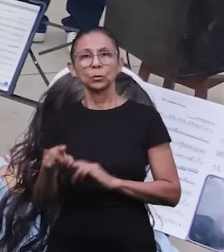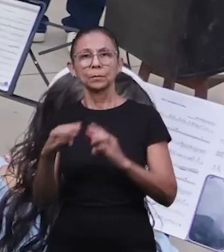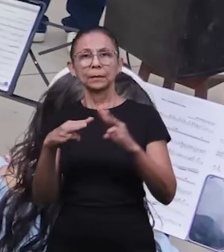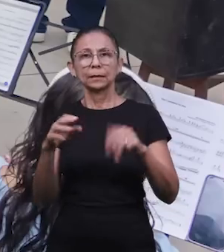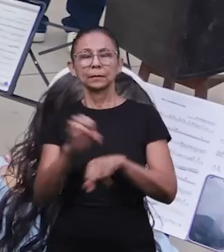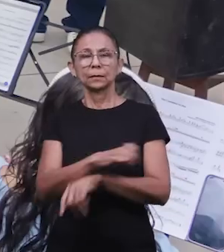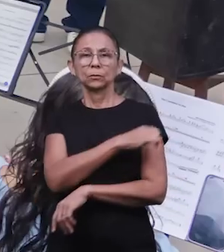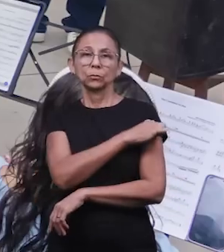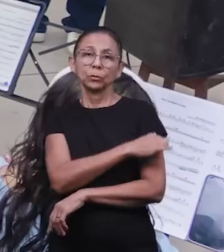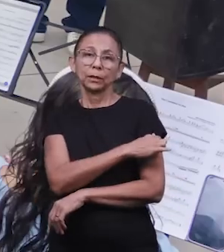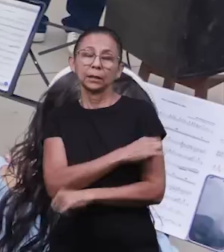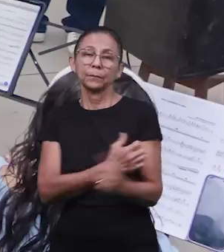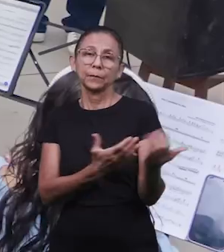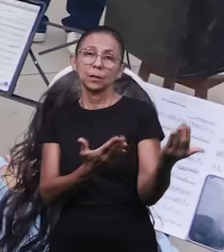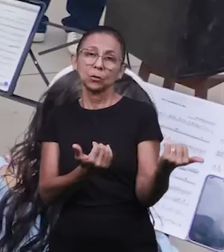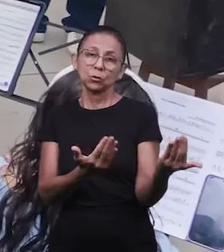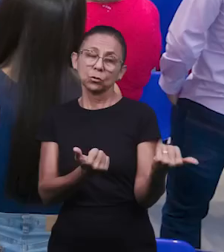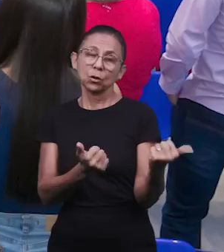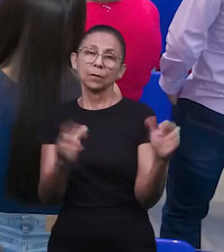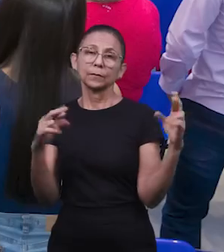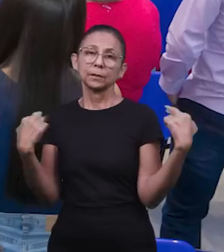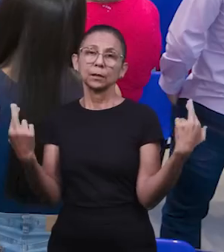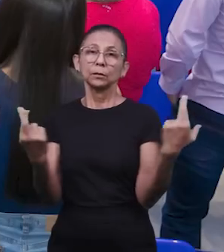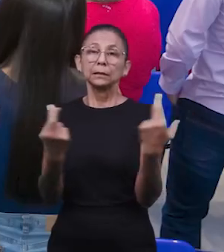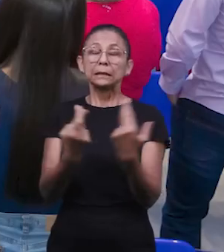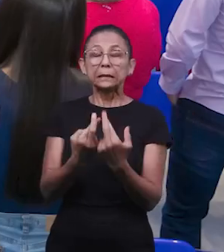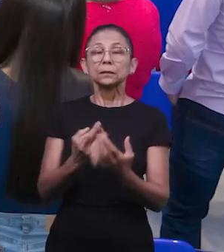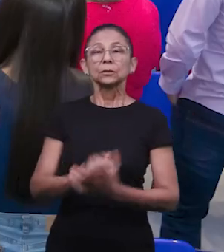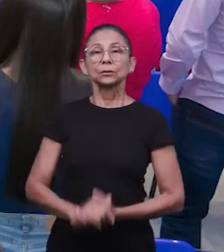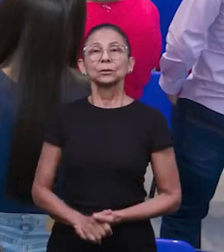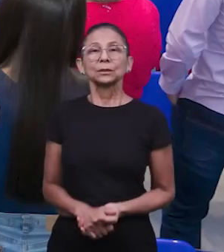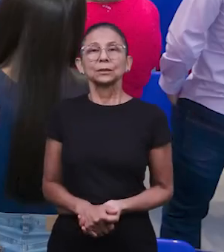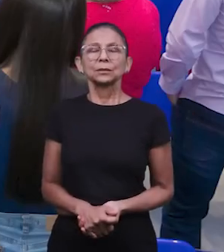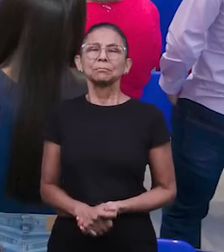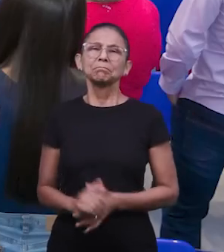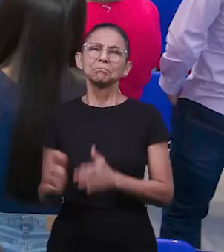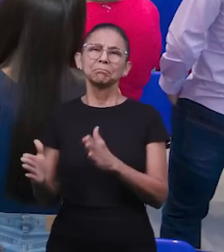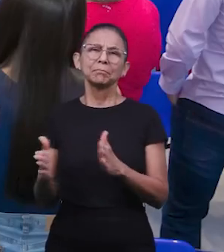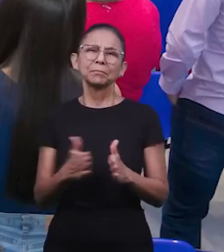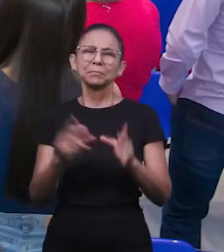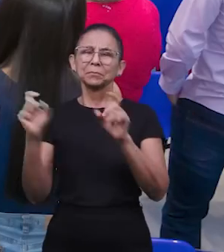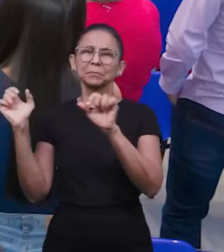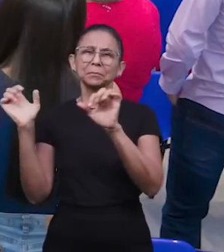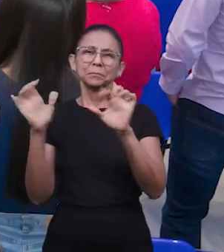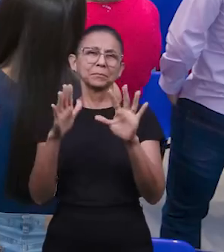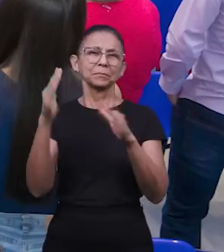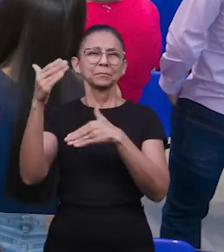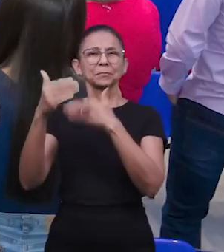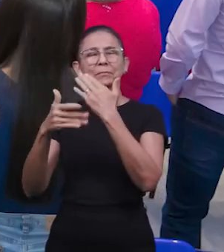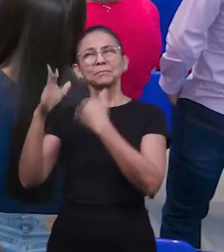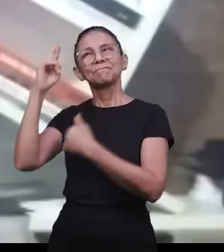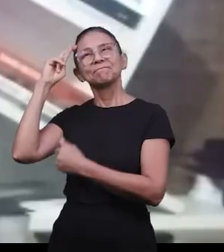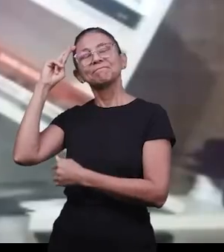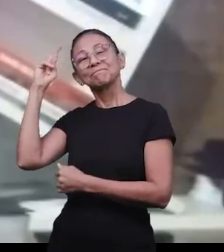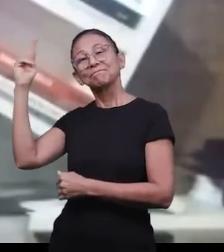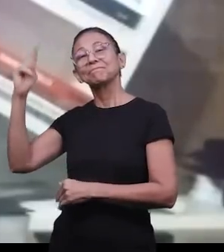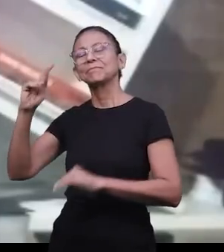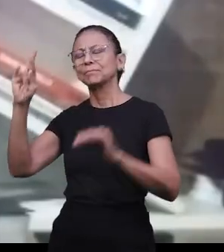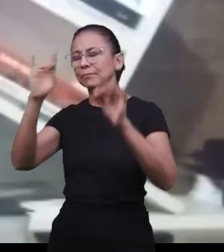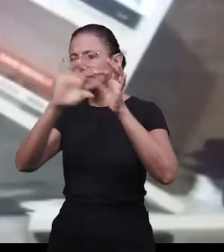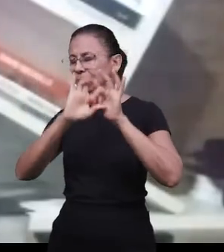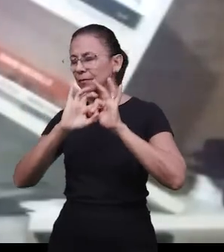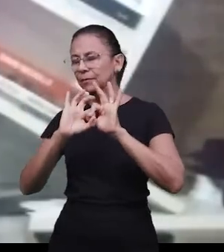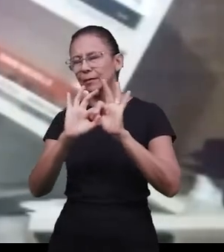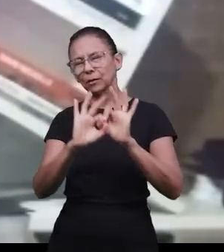a 21 de fevereiro, onde passamos dias abençoados na presença do Senhor. Foram dias de muita comunhão, de